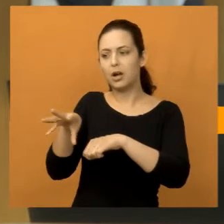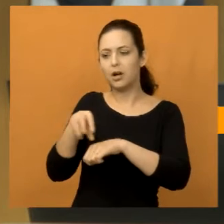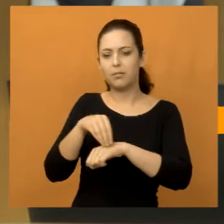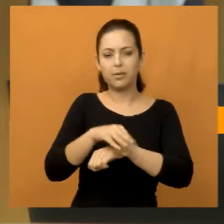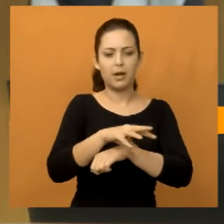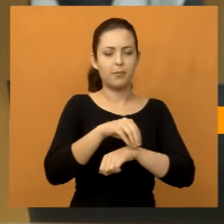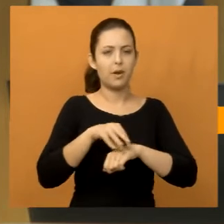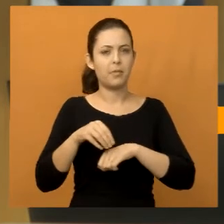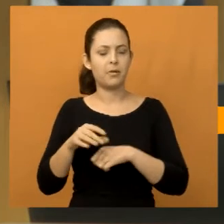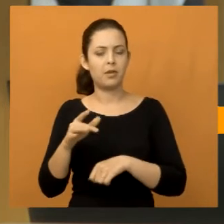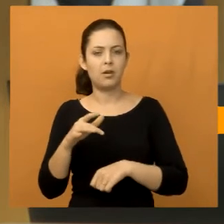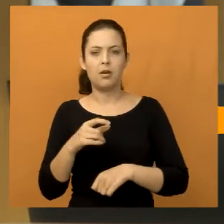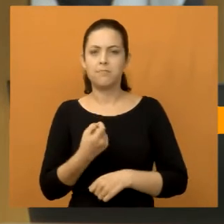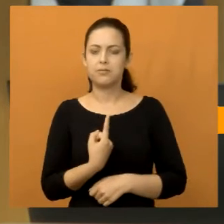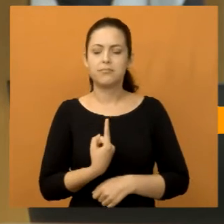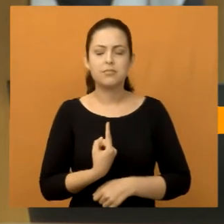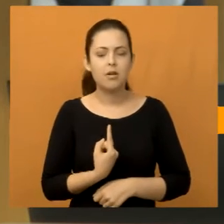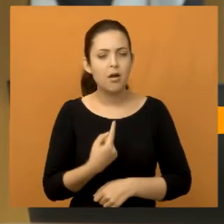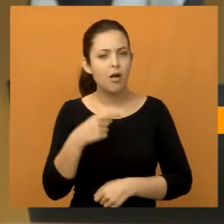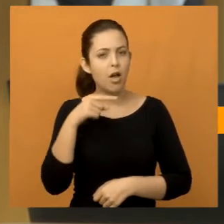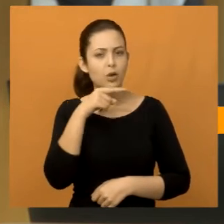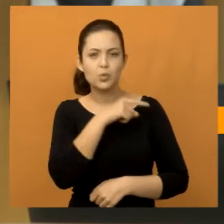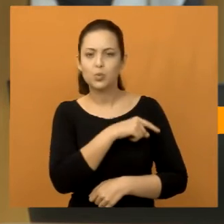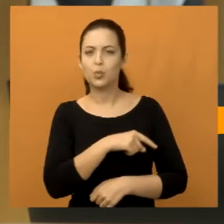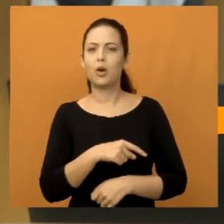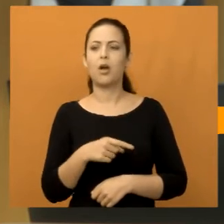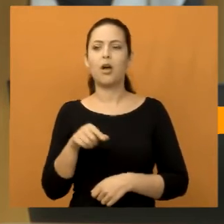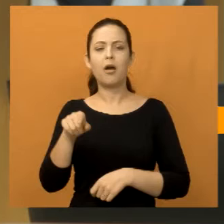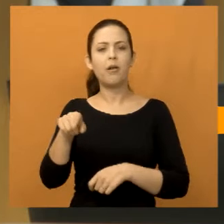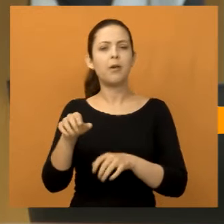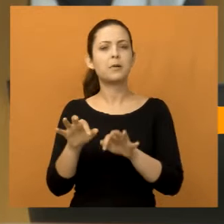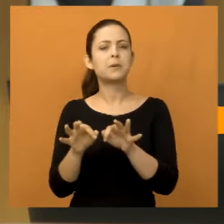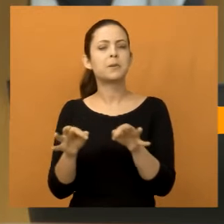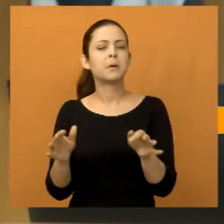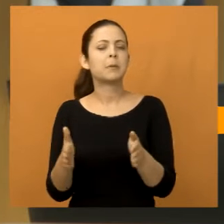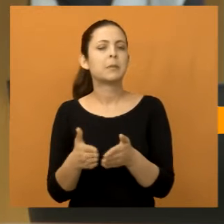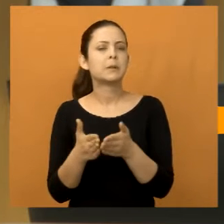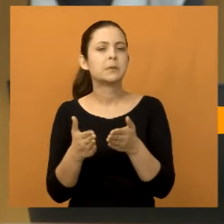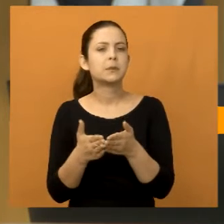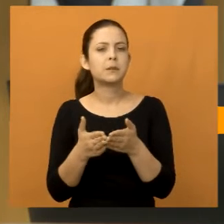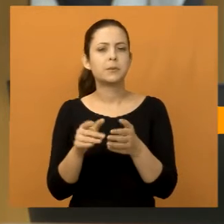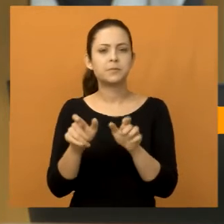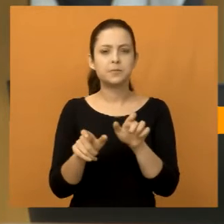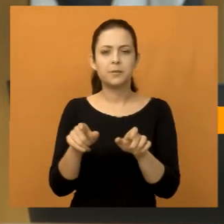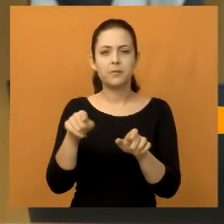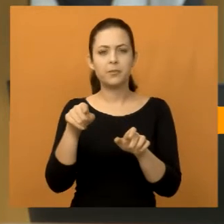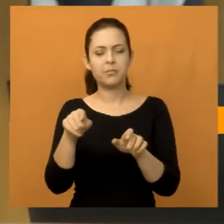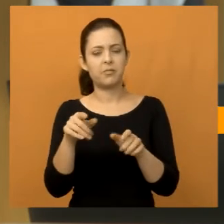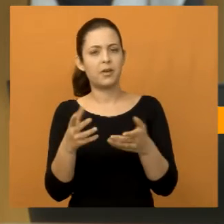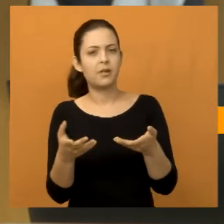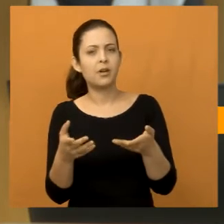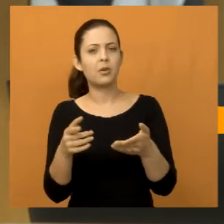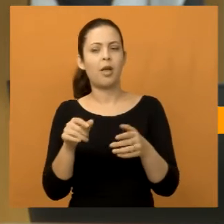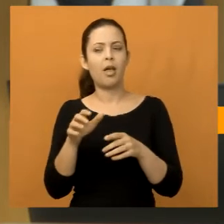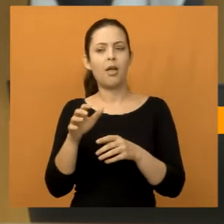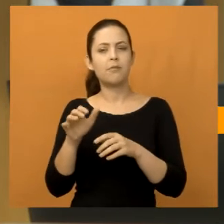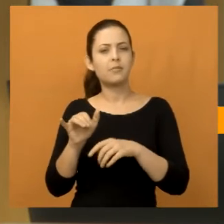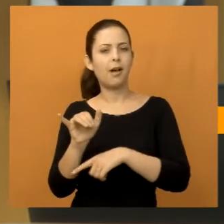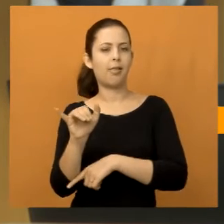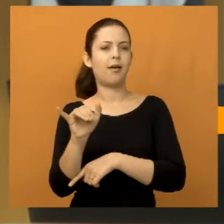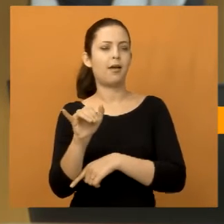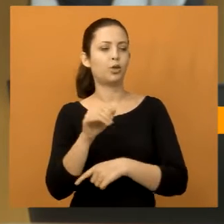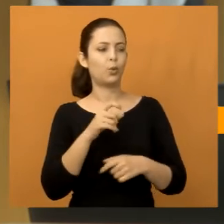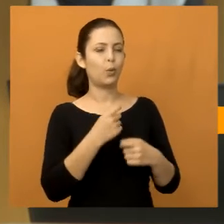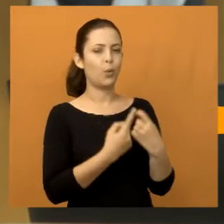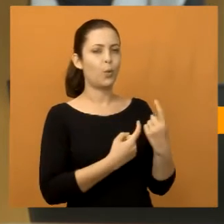absurdo quando eu vi que essas pessoas são pessoas muito carentes demais. Então, eles foram, de uma certa forma, enganados por